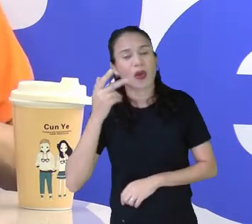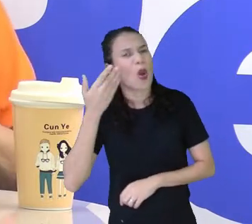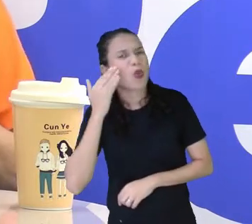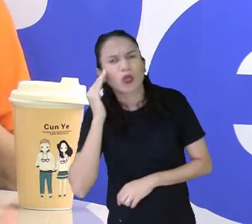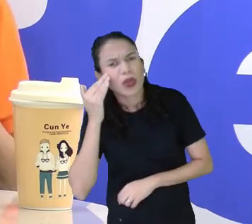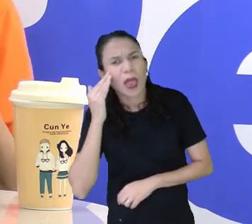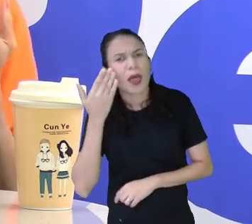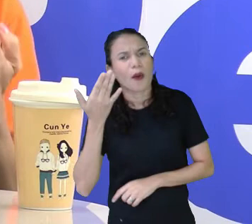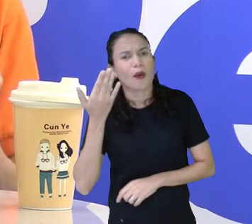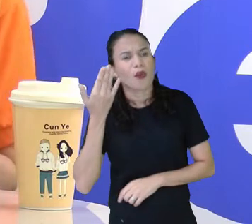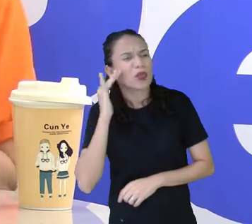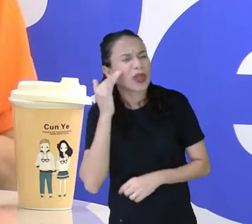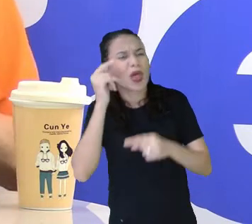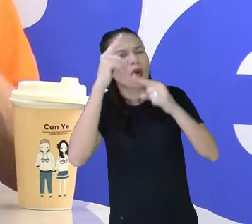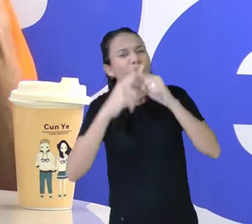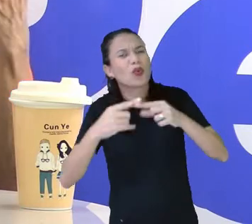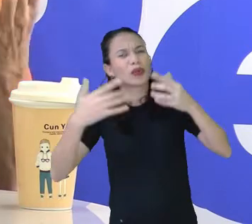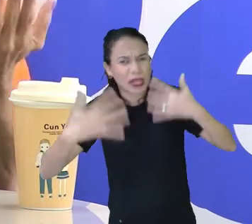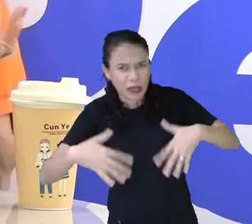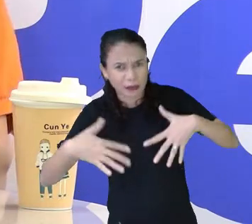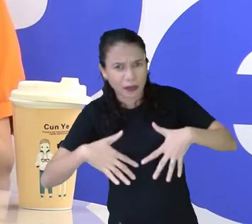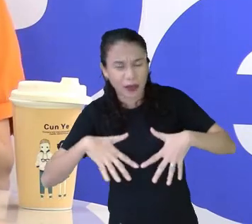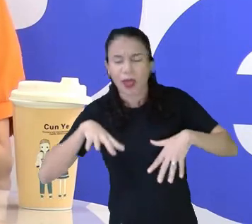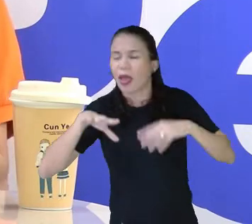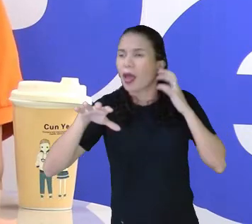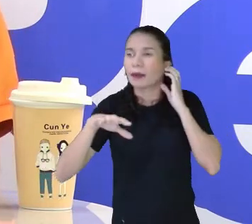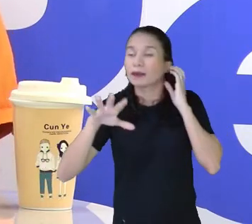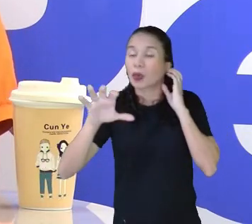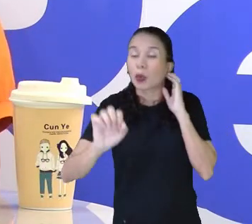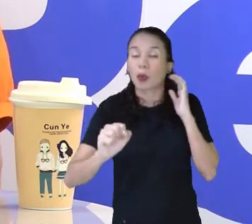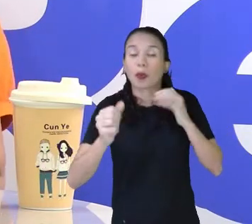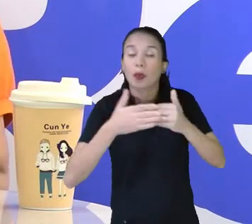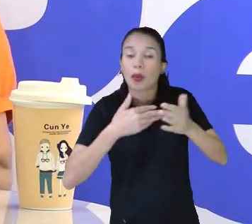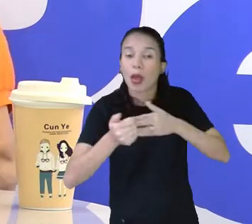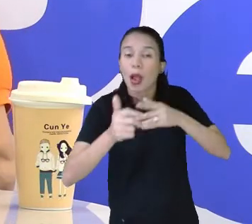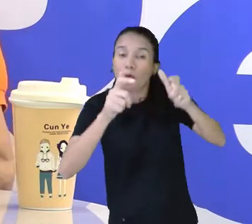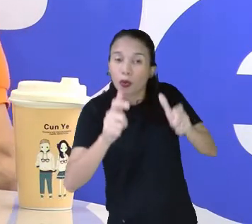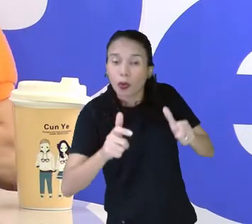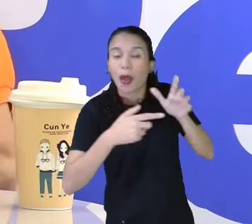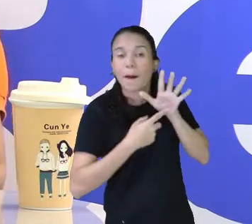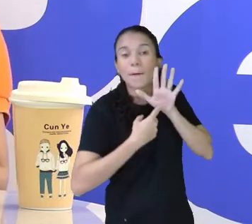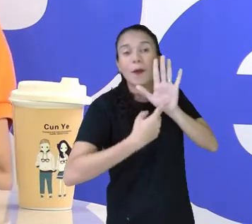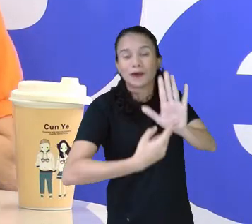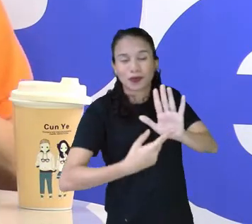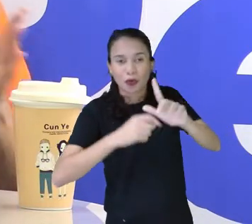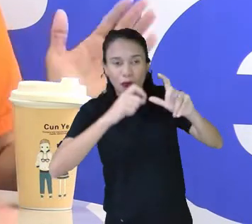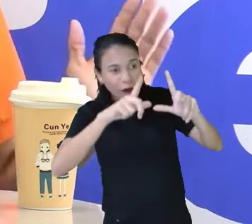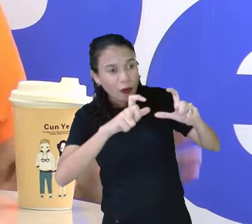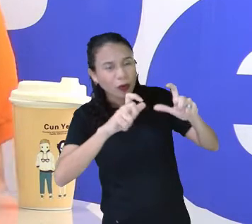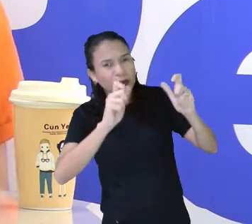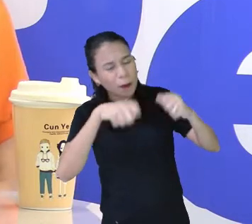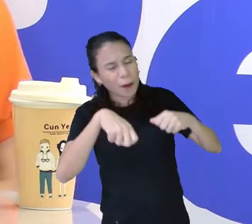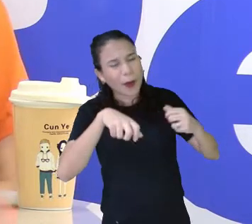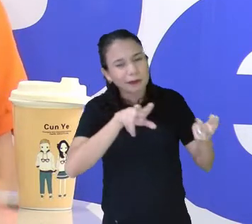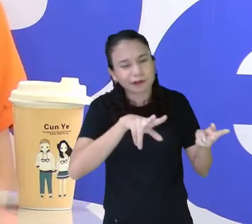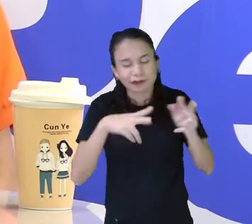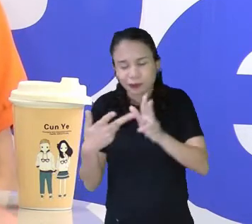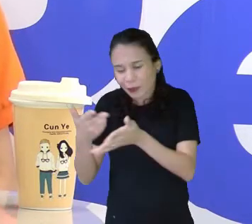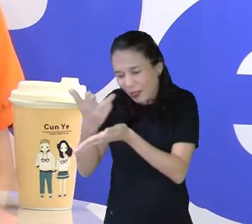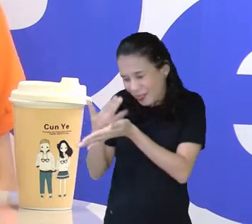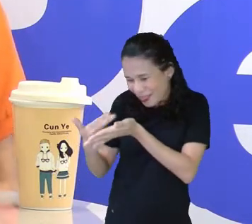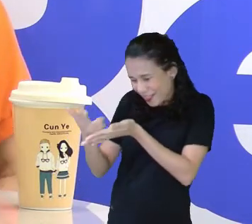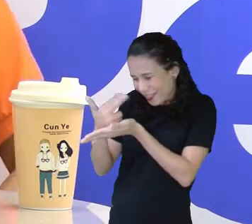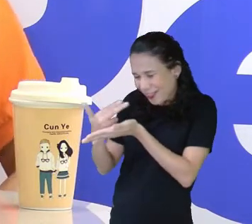eu acho que não sei se foi o desafio. O desafio é pegar qualquer patrimônio desse que a professora Mauricéia apresentou, viu, Ana? E fazer um desenho, ó,